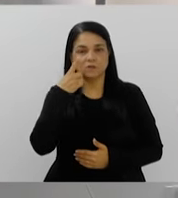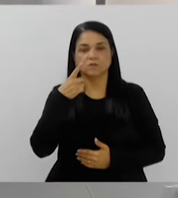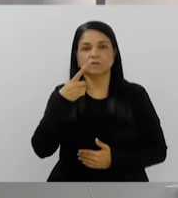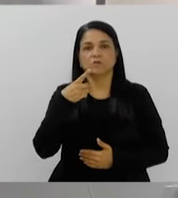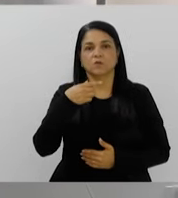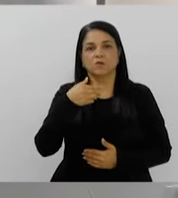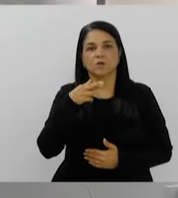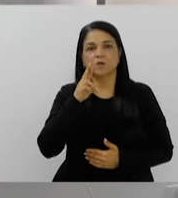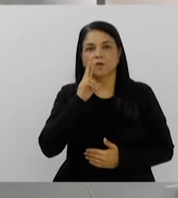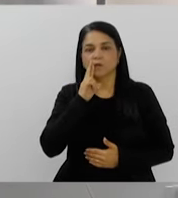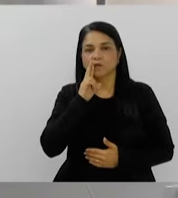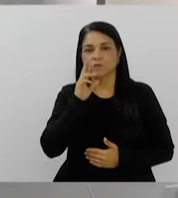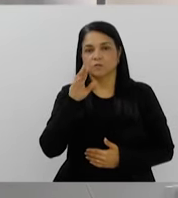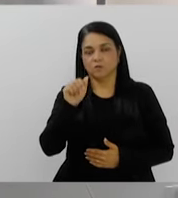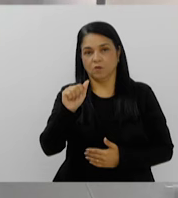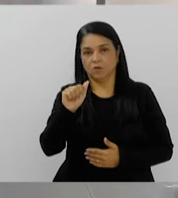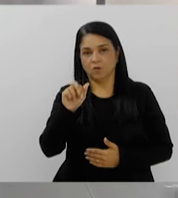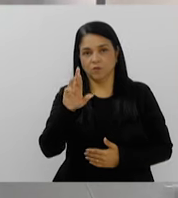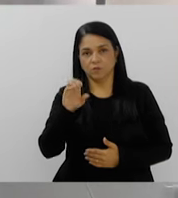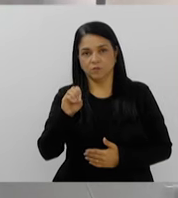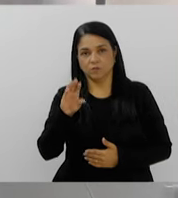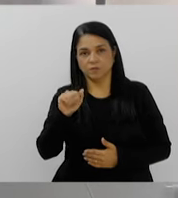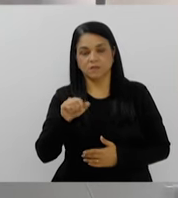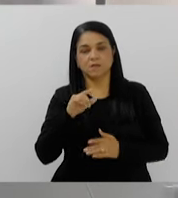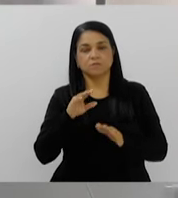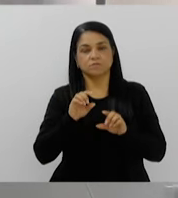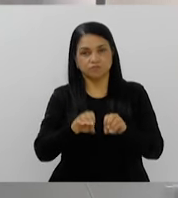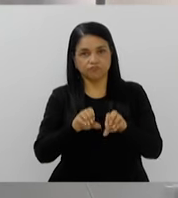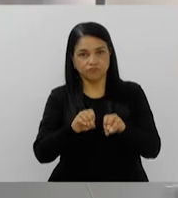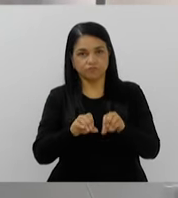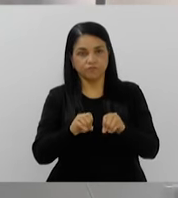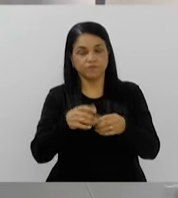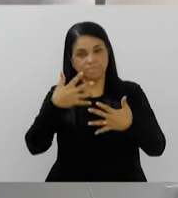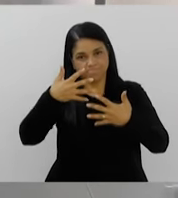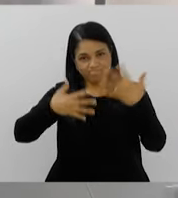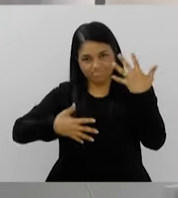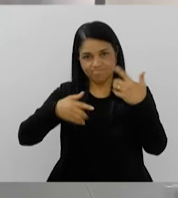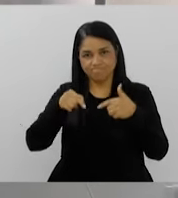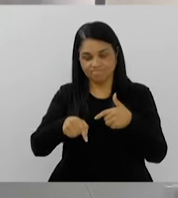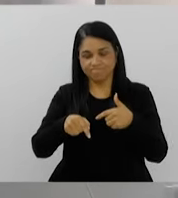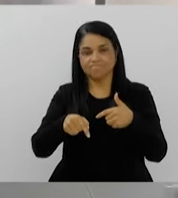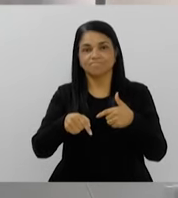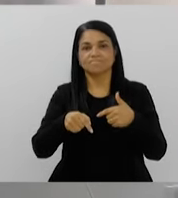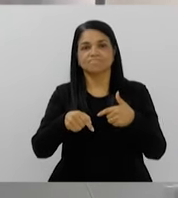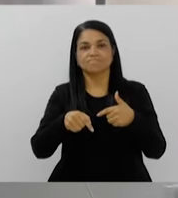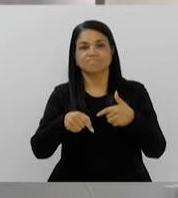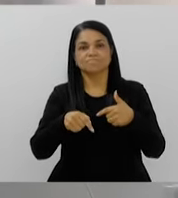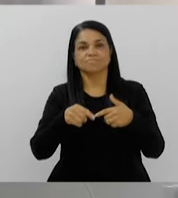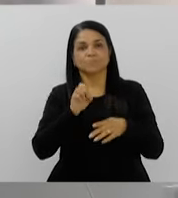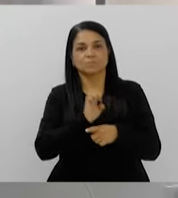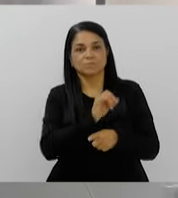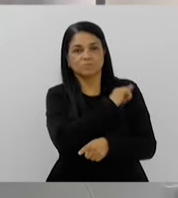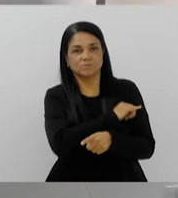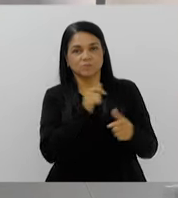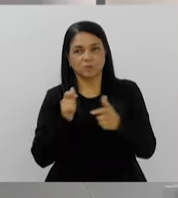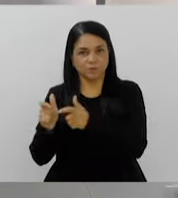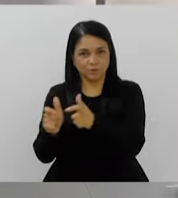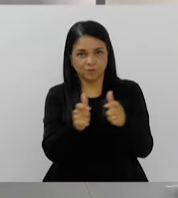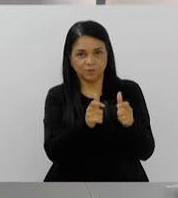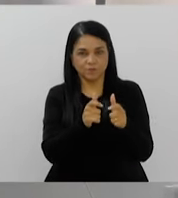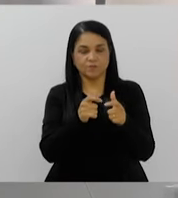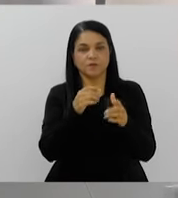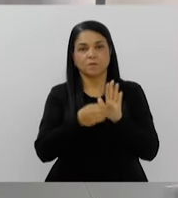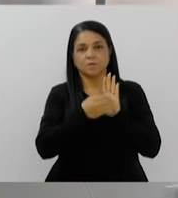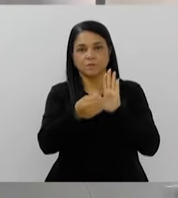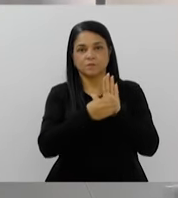sobre educação especial e inclusiva para o atendimento de educandos neurodivergentes no estado do Rio de Janeiro e dá outras providências. O parecer